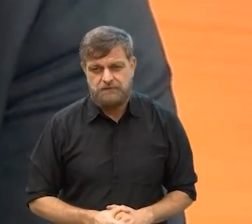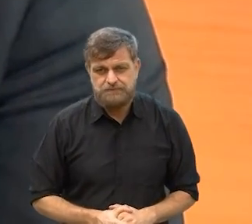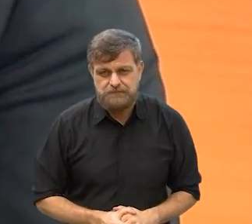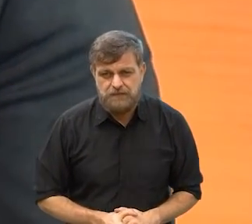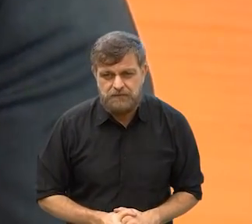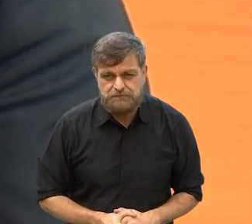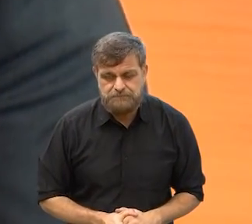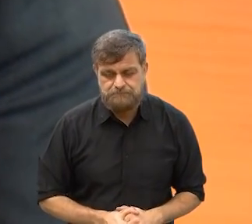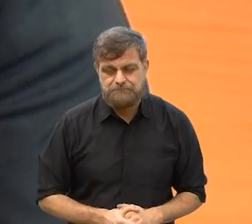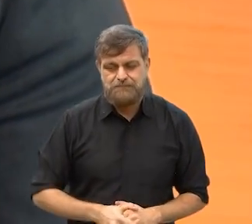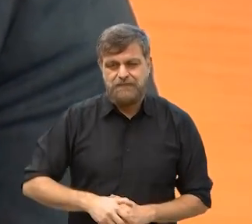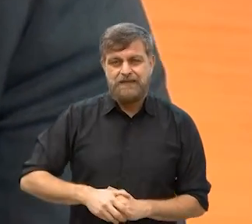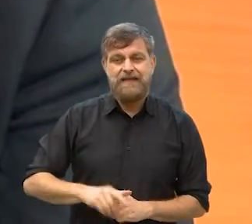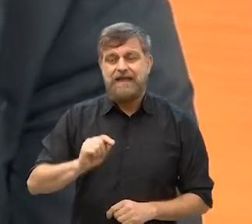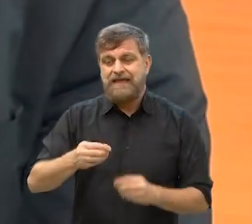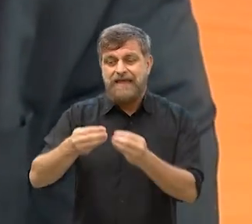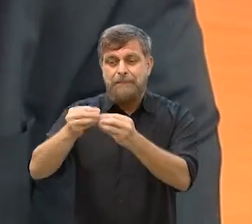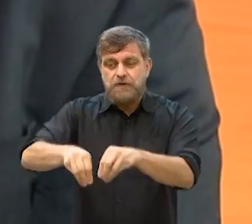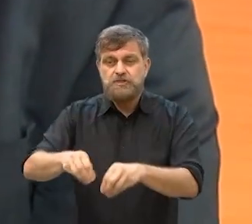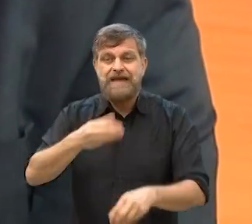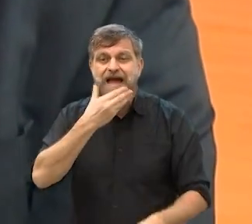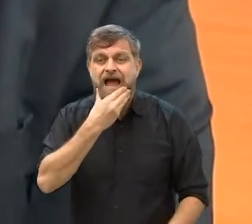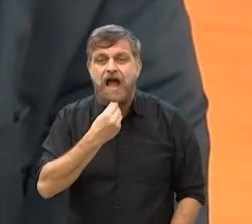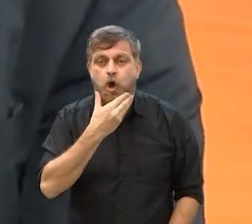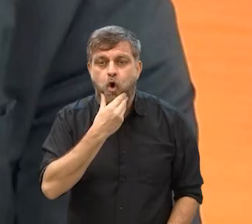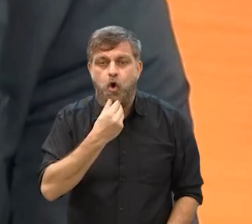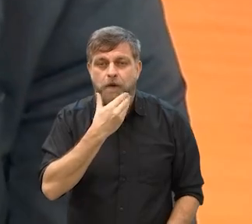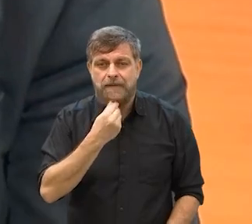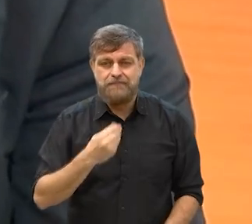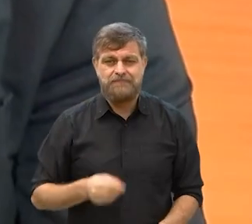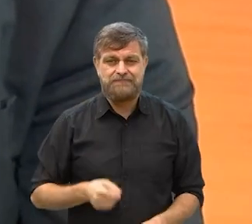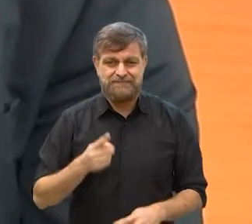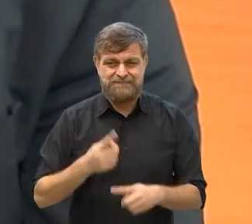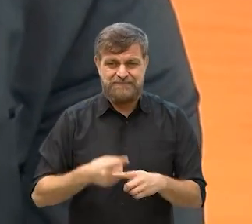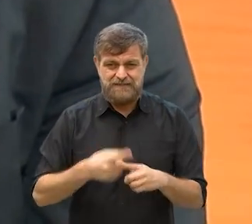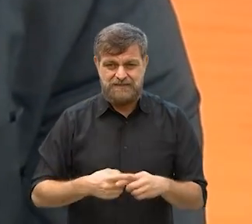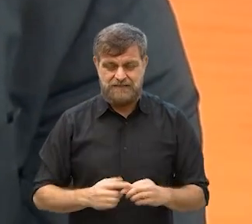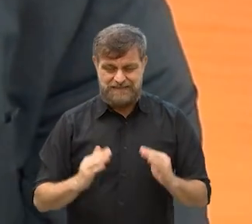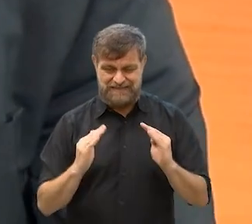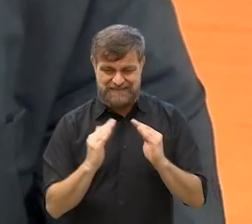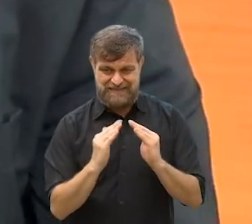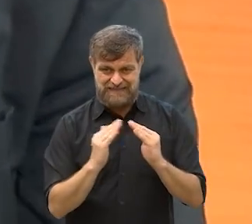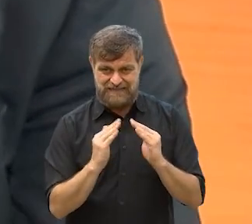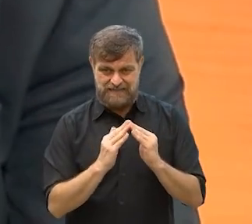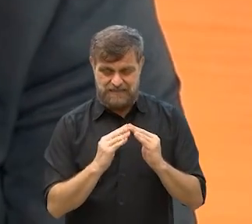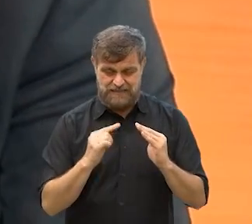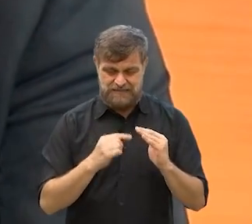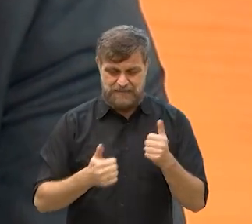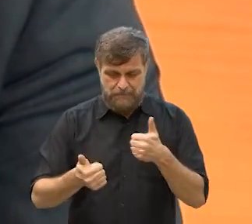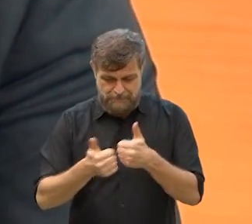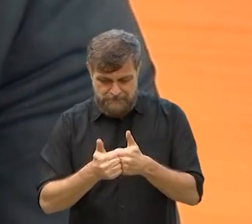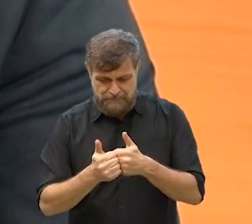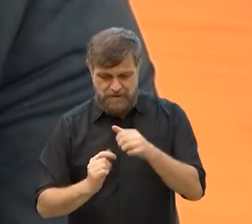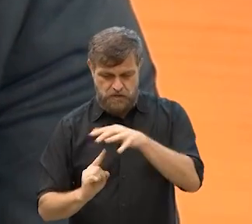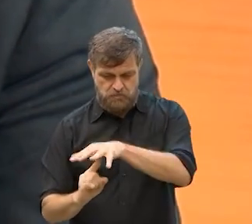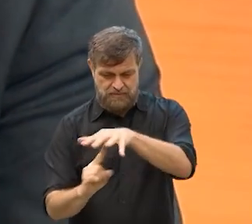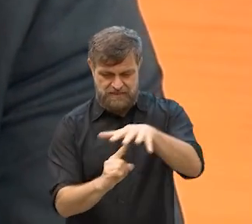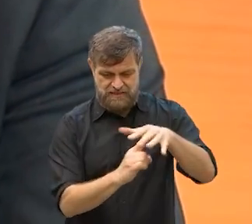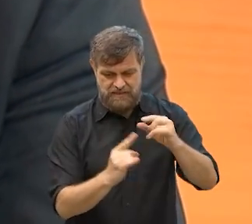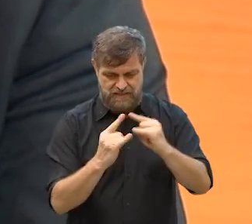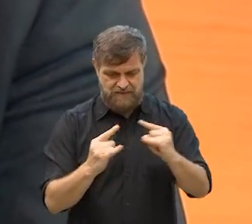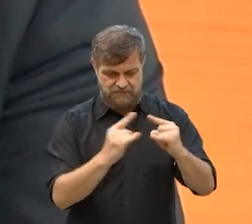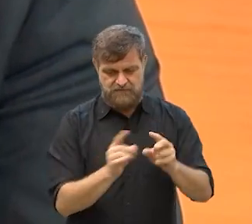maiores prejudicados são os homens. Porque nas casas, ali onde acontecem as feiras